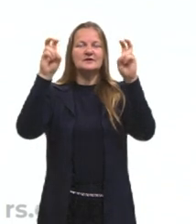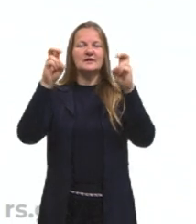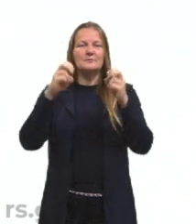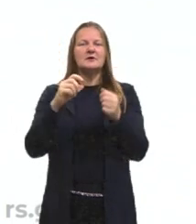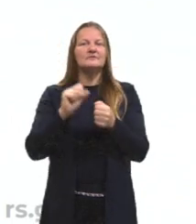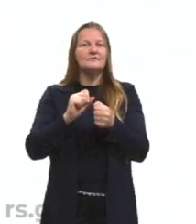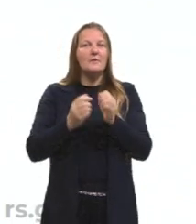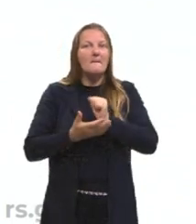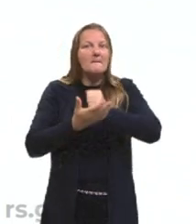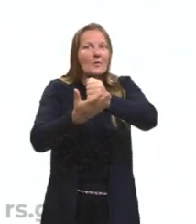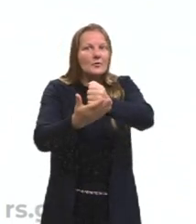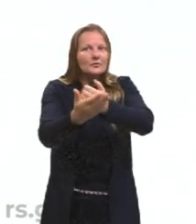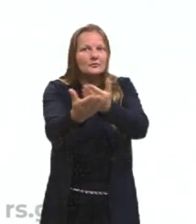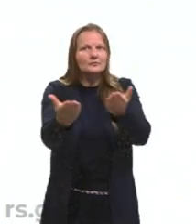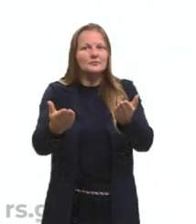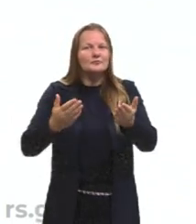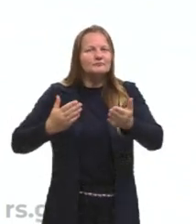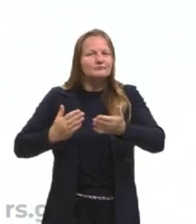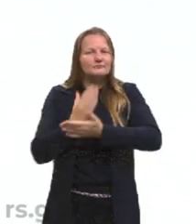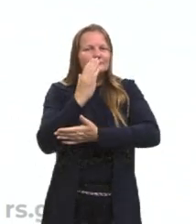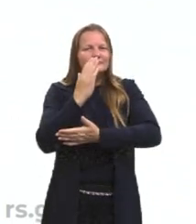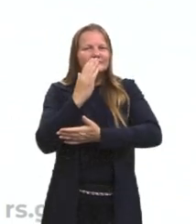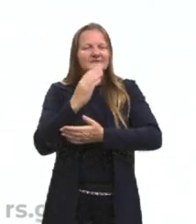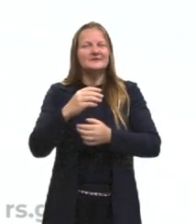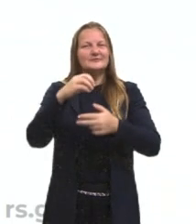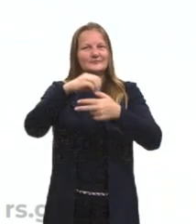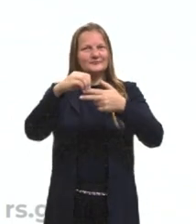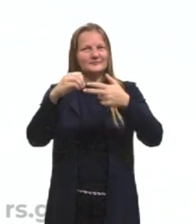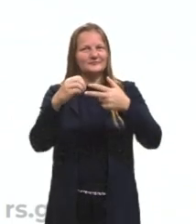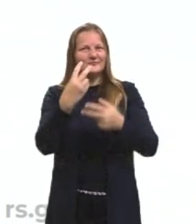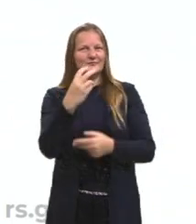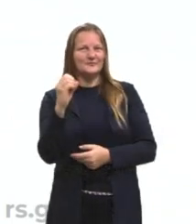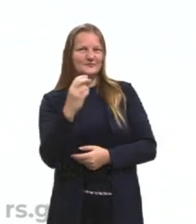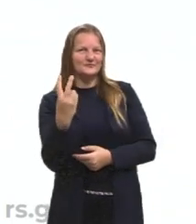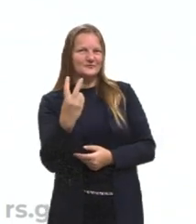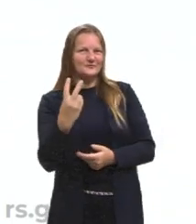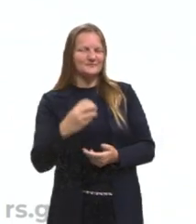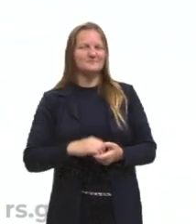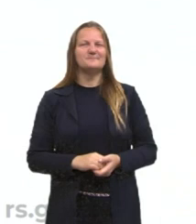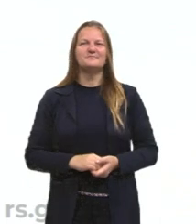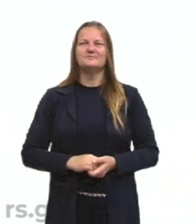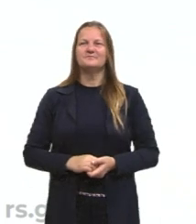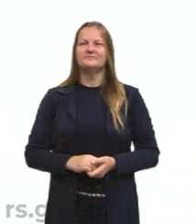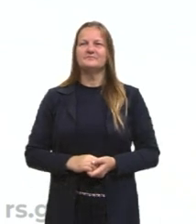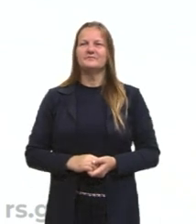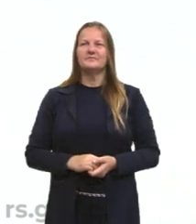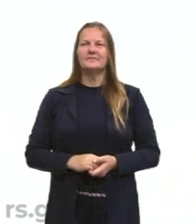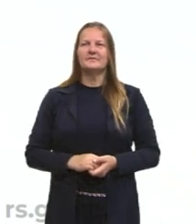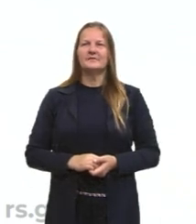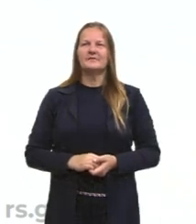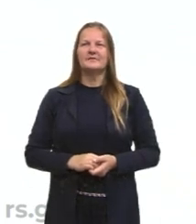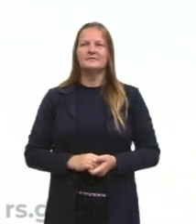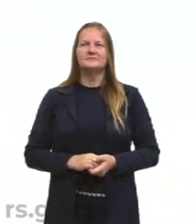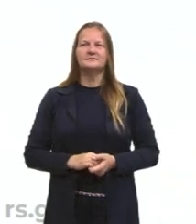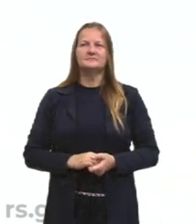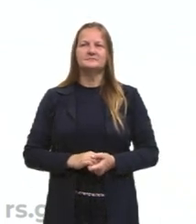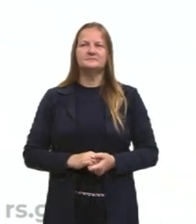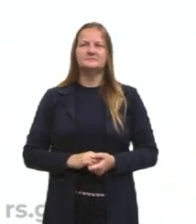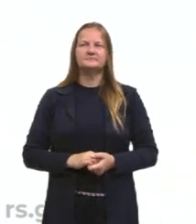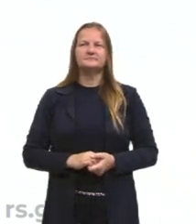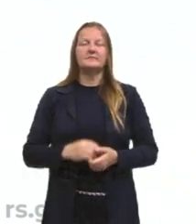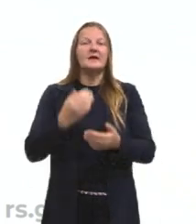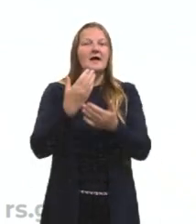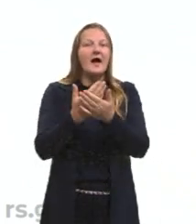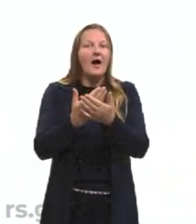irão te ajudar partiu passar Enem 2022 galera vamos lá nós vimos então na aula número